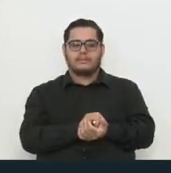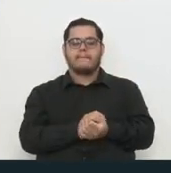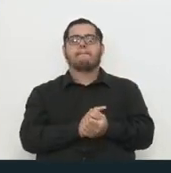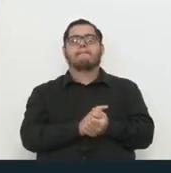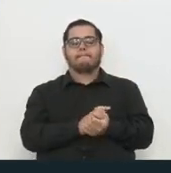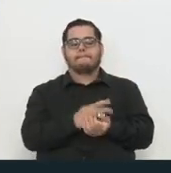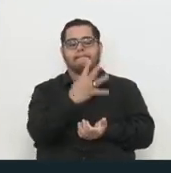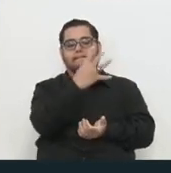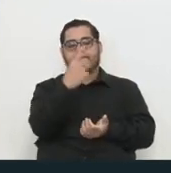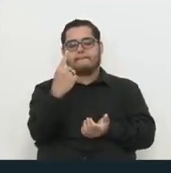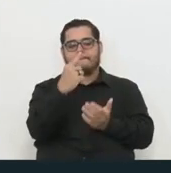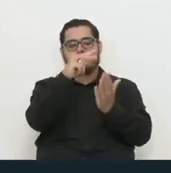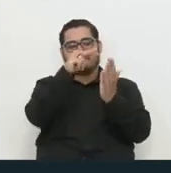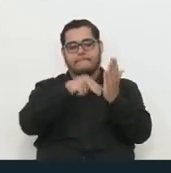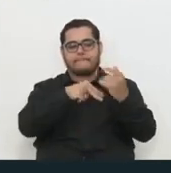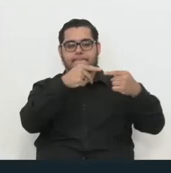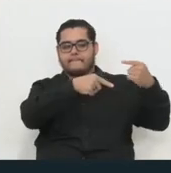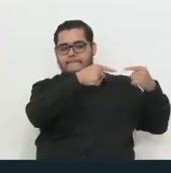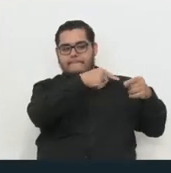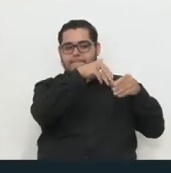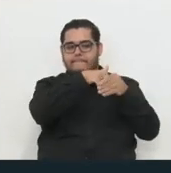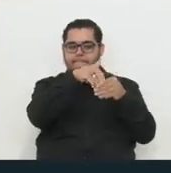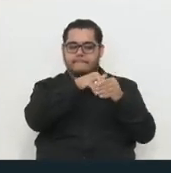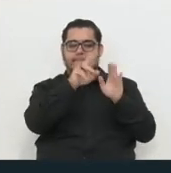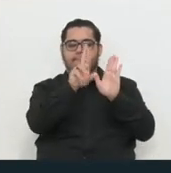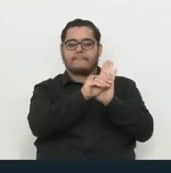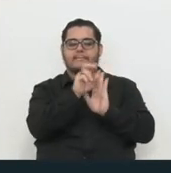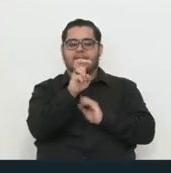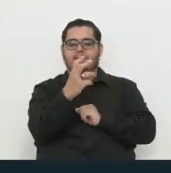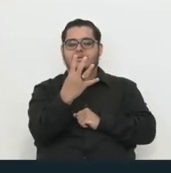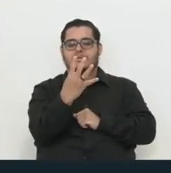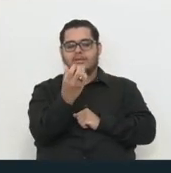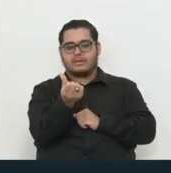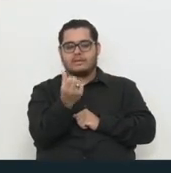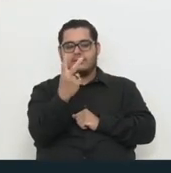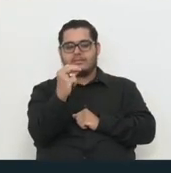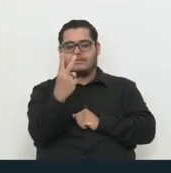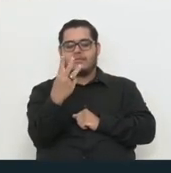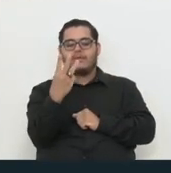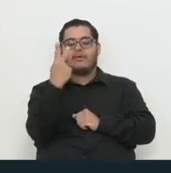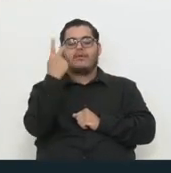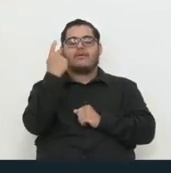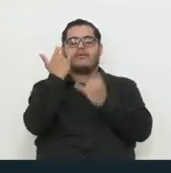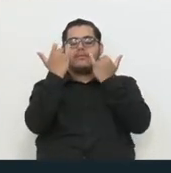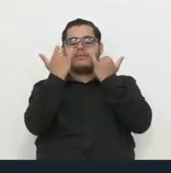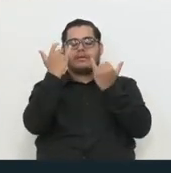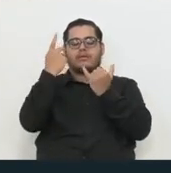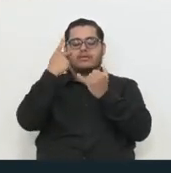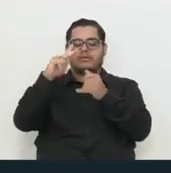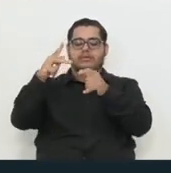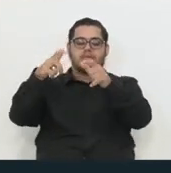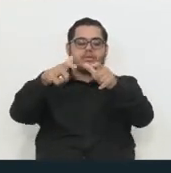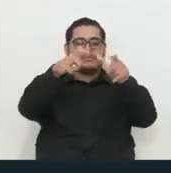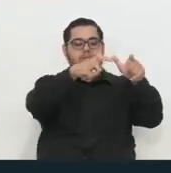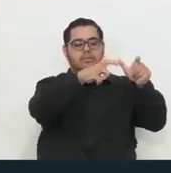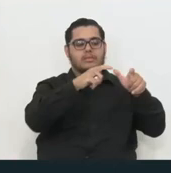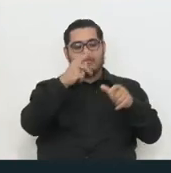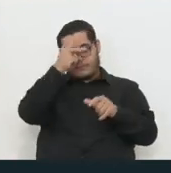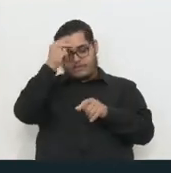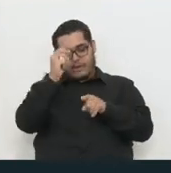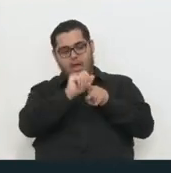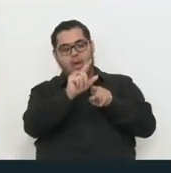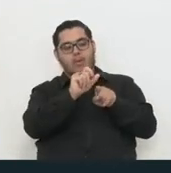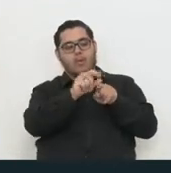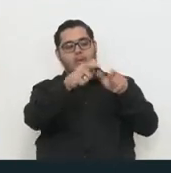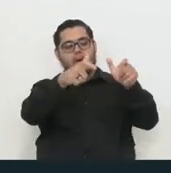item 41 leitura discussão e votação do requerimento 556/2023 informações sobre os imóveis locados pela prefeitura autor vereadores de Souza em